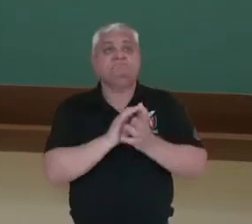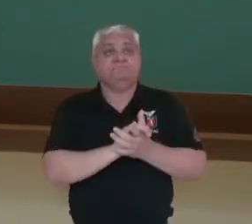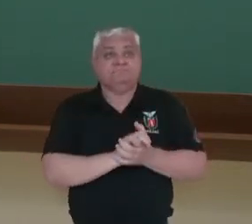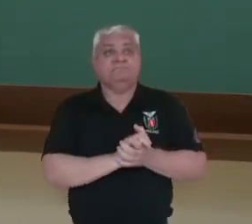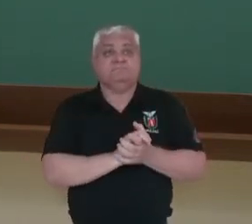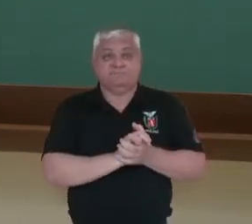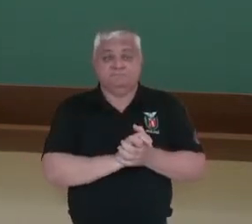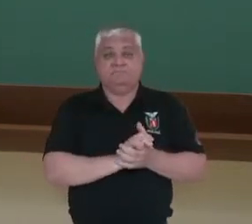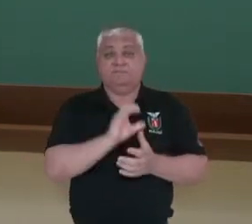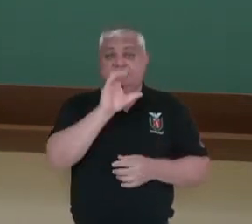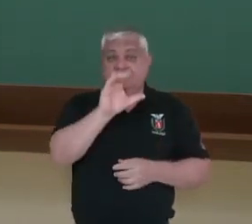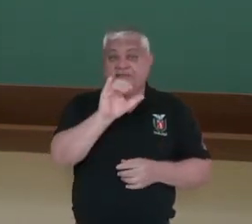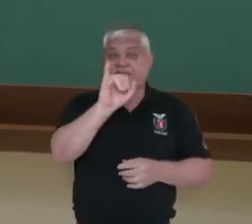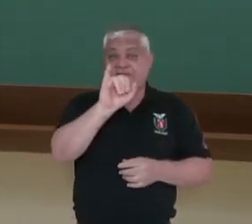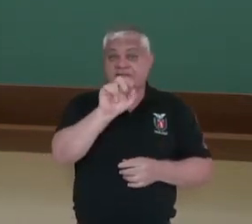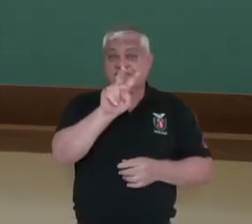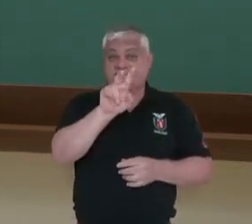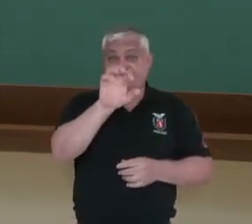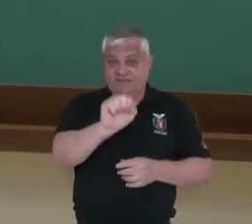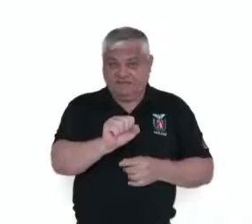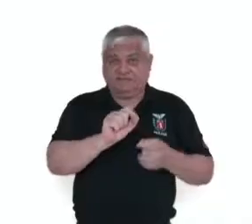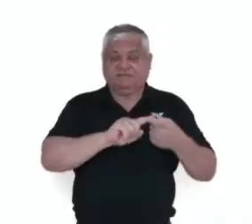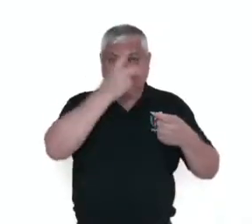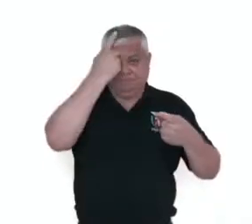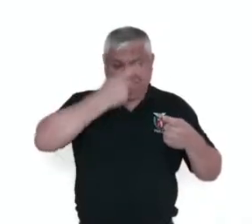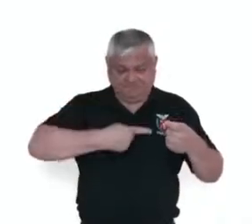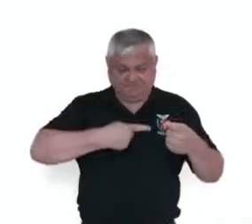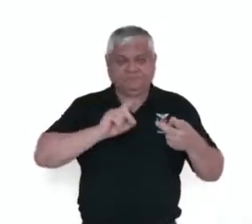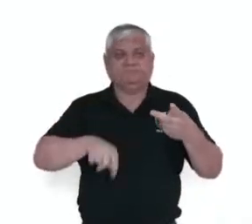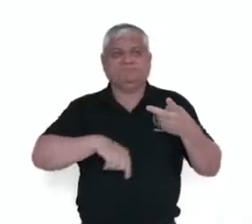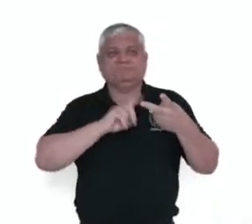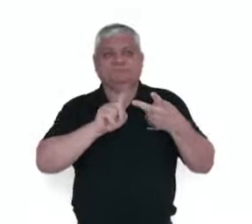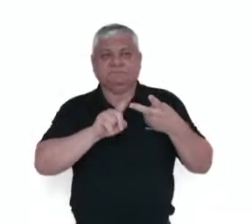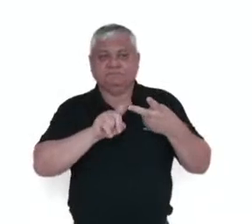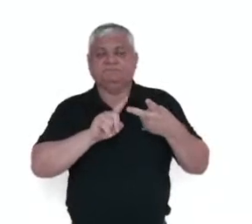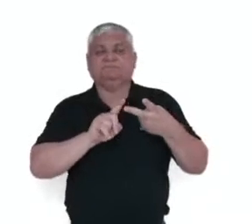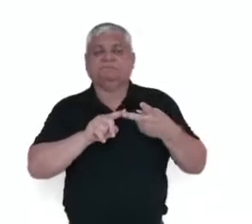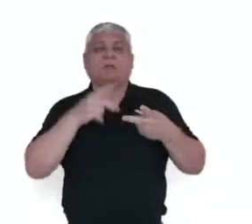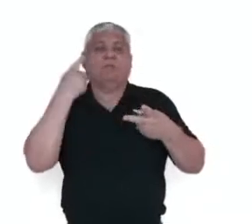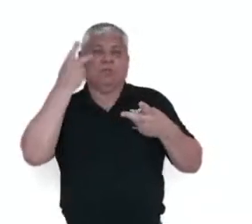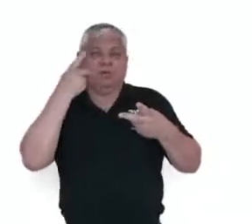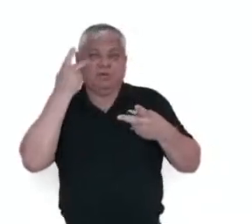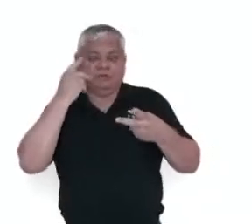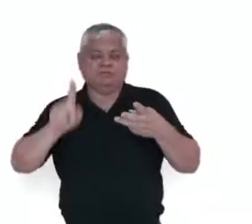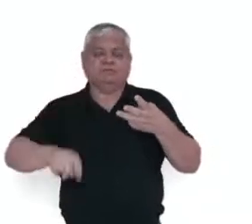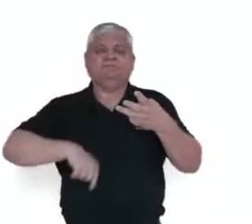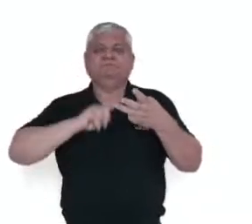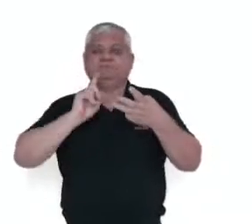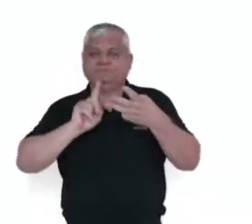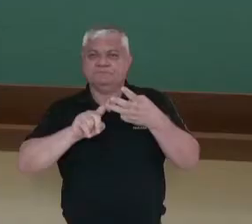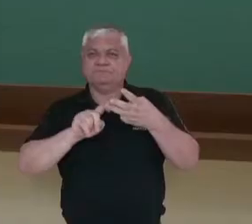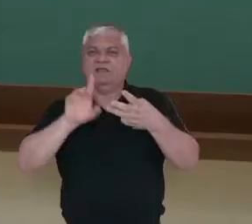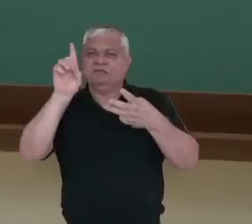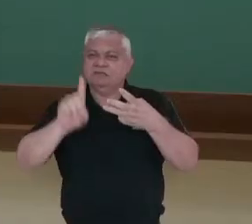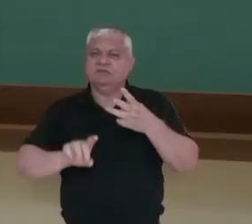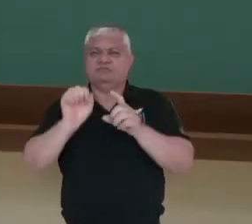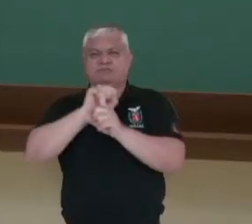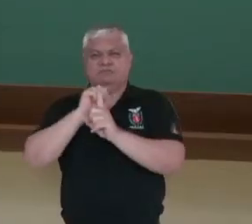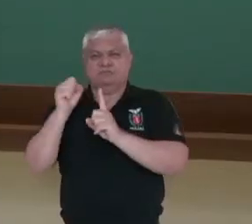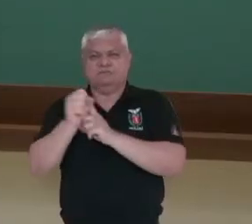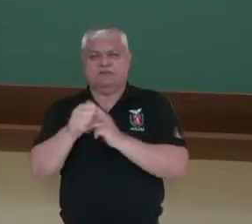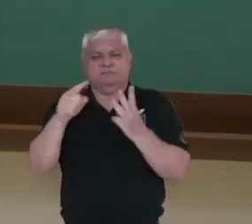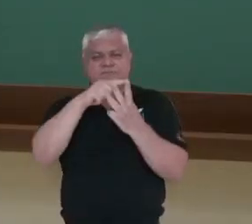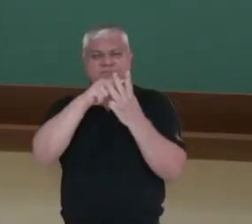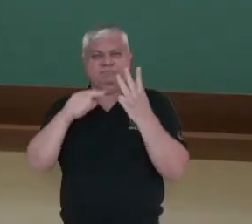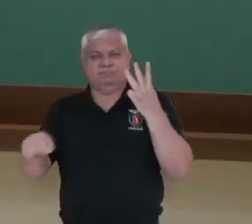vocês. Esses três modelos, então, do século XVIII, os direitos civis, século XIX, os direitos políticos, século XX, os direitos sociais. Os